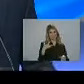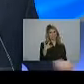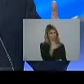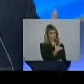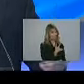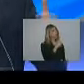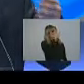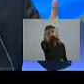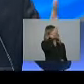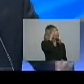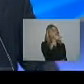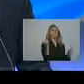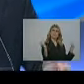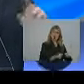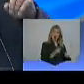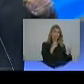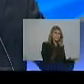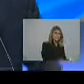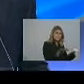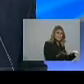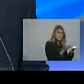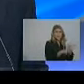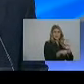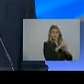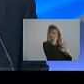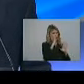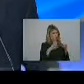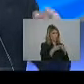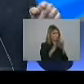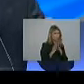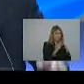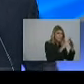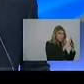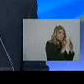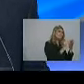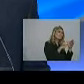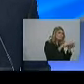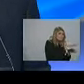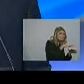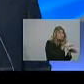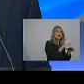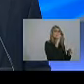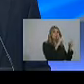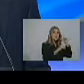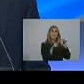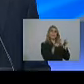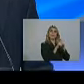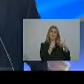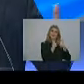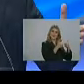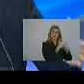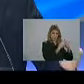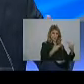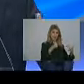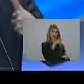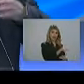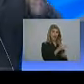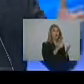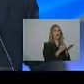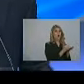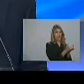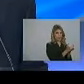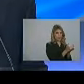A prefeitura pode incentivar, não apenas nas comunidades carentes, mas também nelas, a prática esportiva. E isso passa por